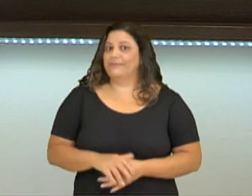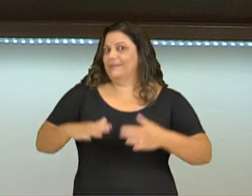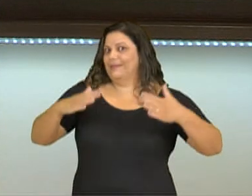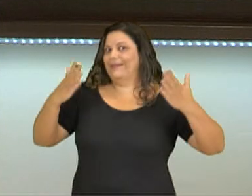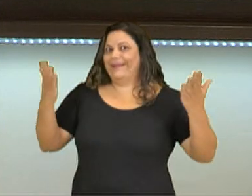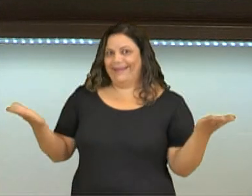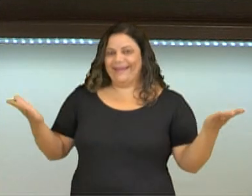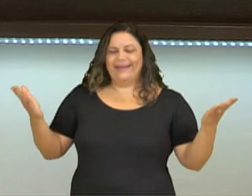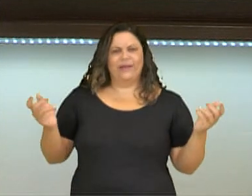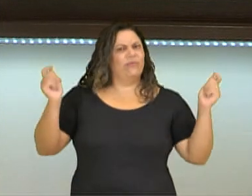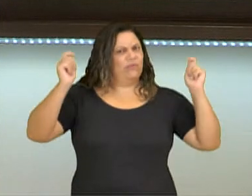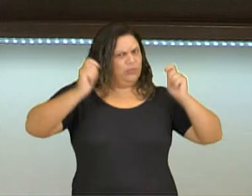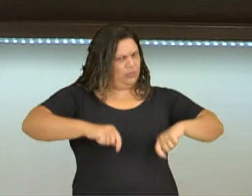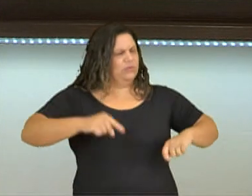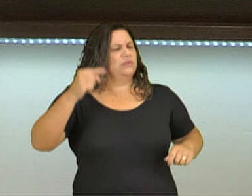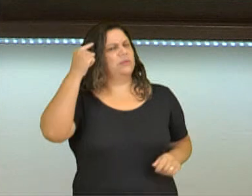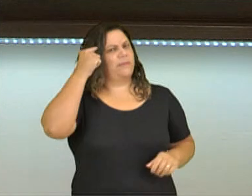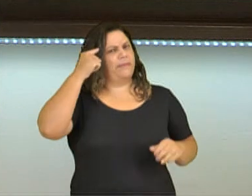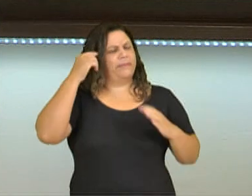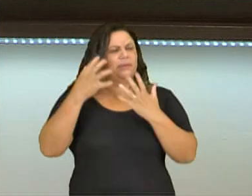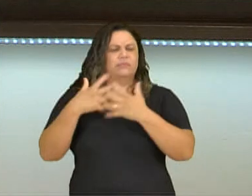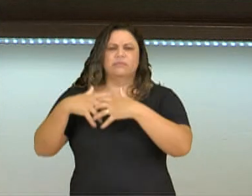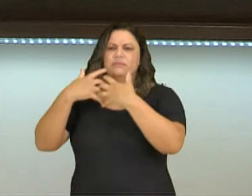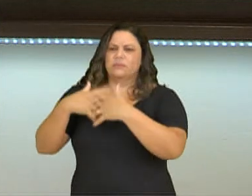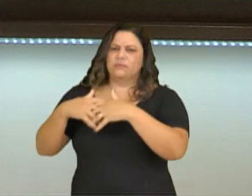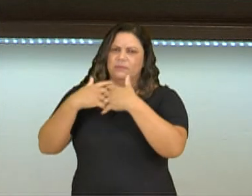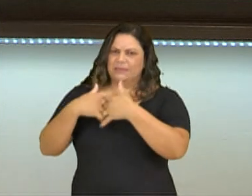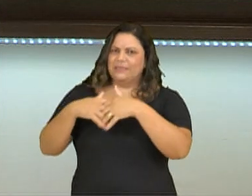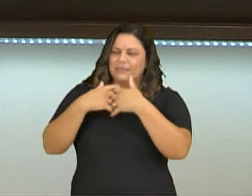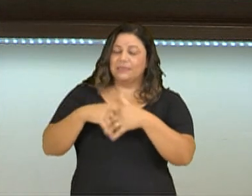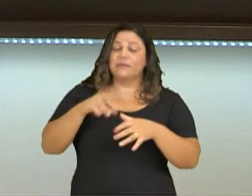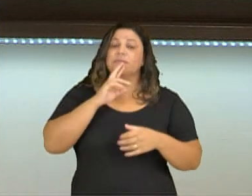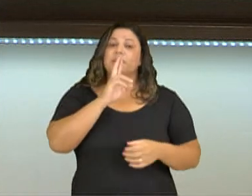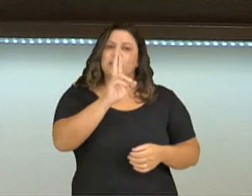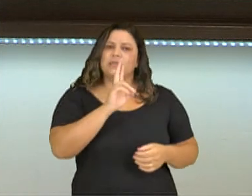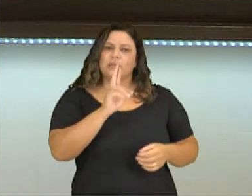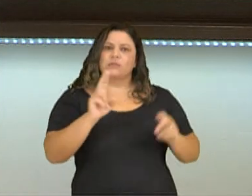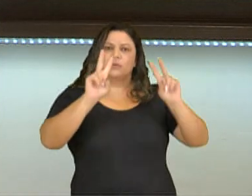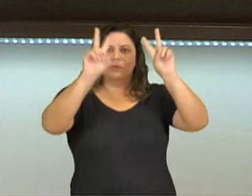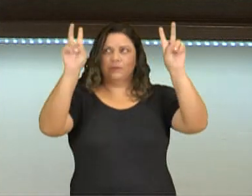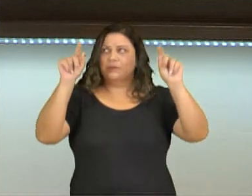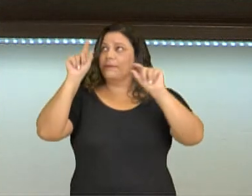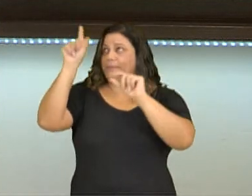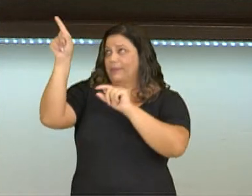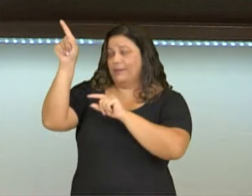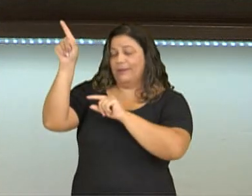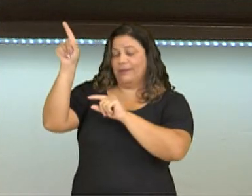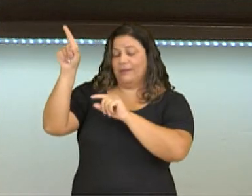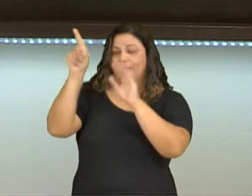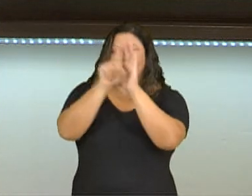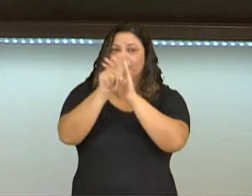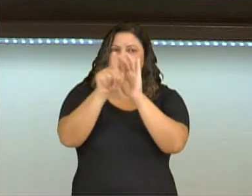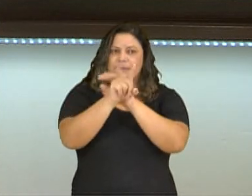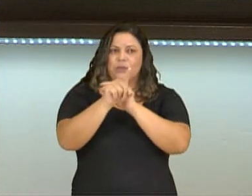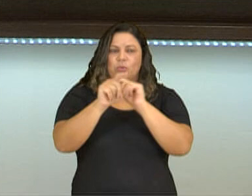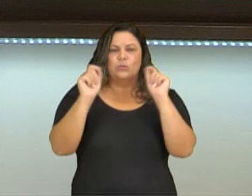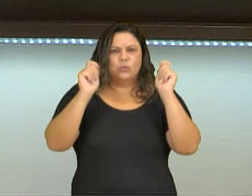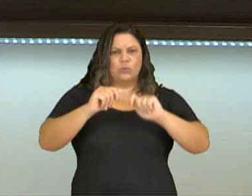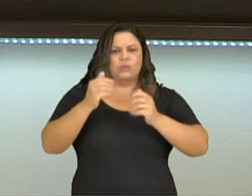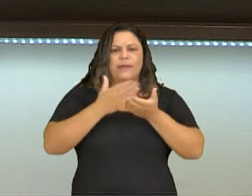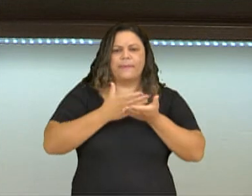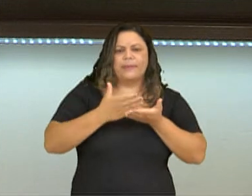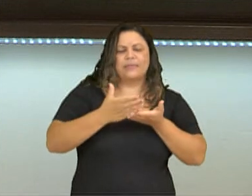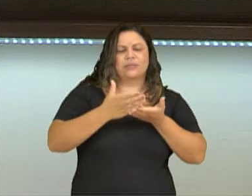E aí, pessoal, foi possível pensar, elaborar aí uma resposta para esse enunciado? O nosso enunciado solicita que, a partir da leitura